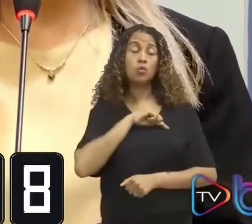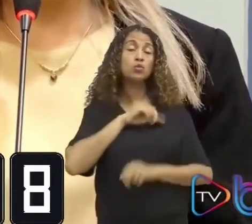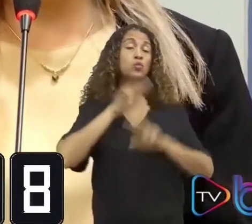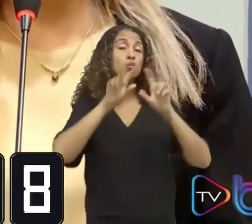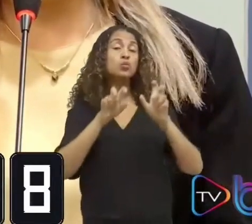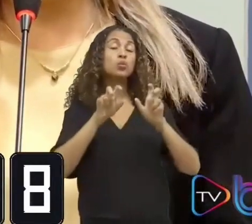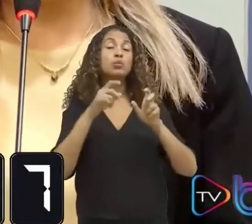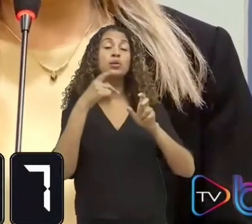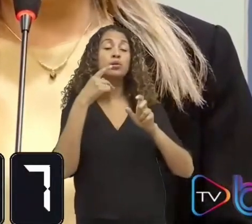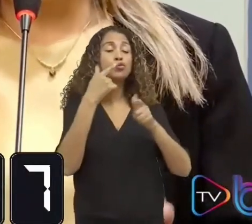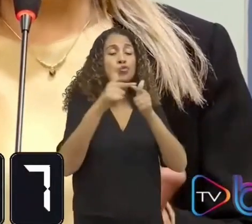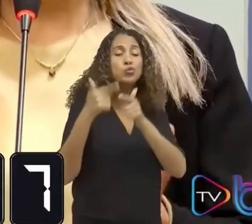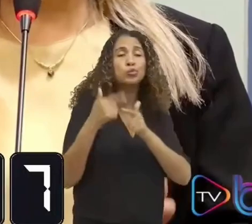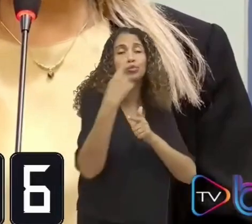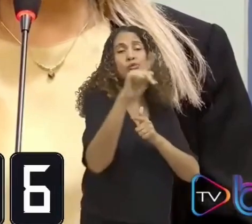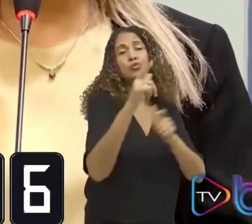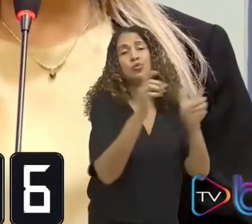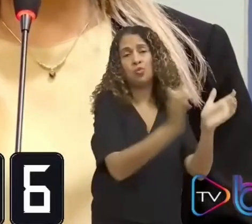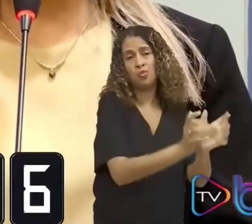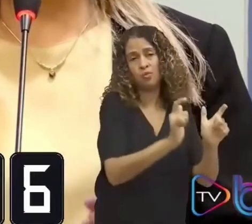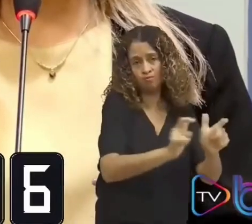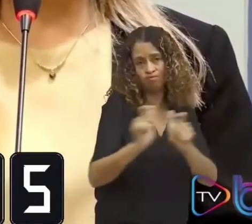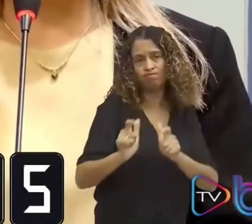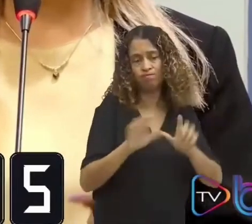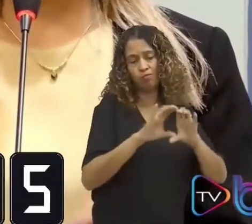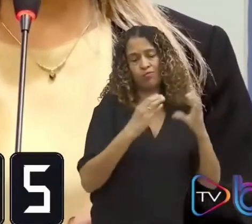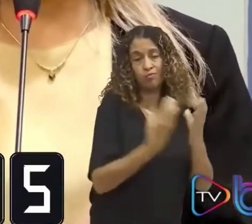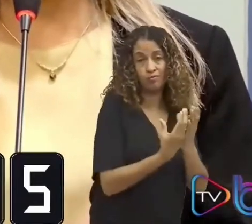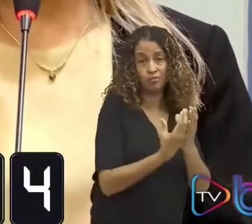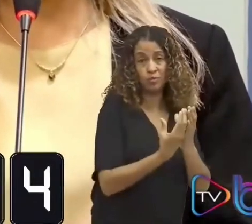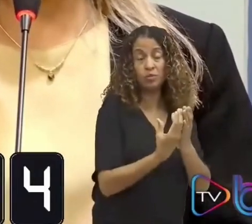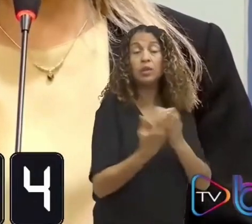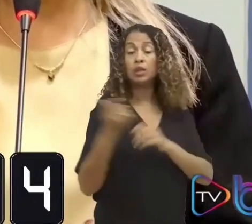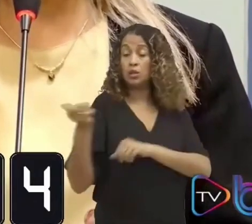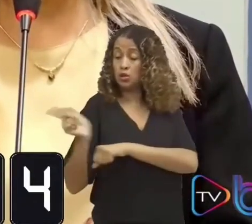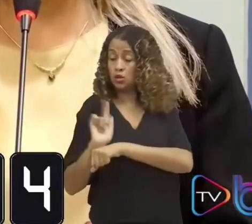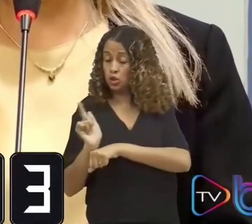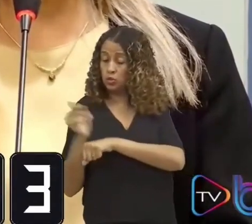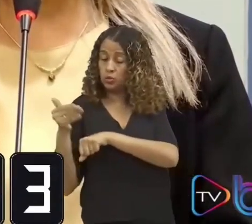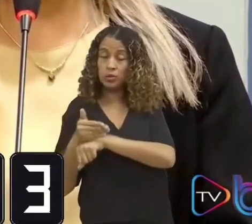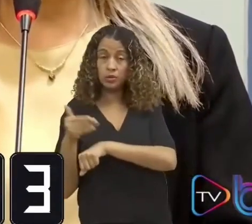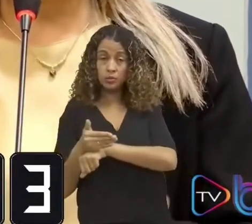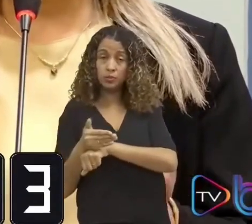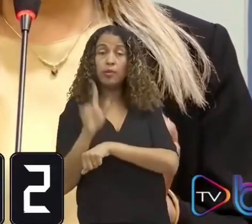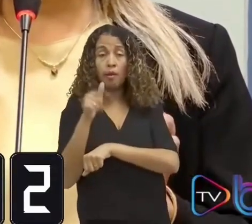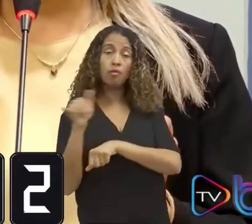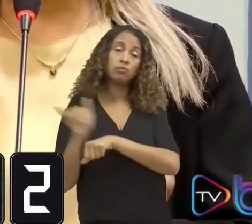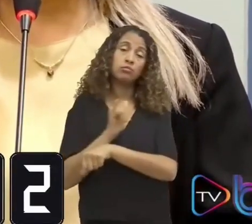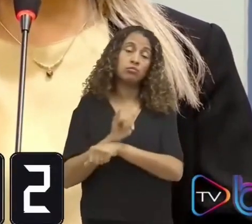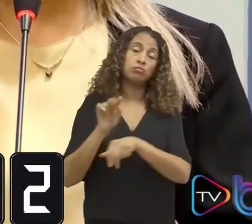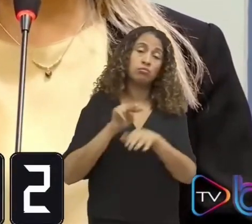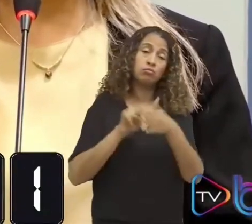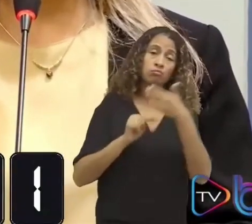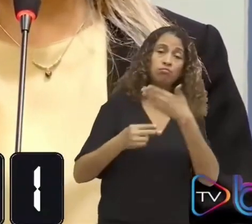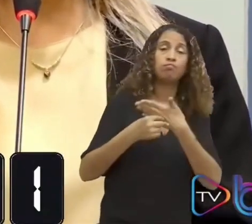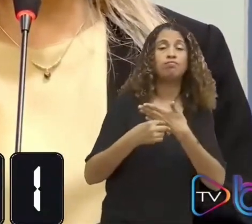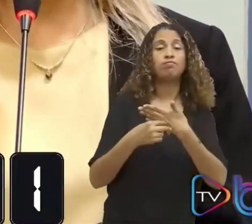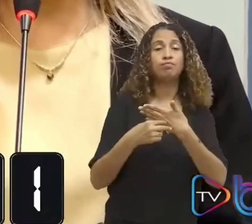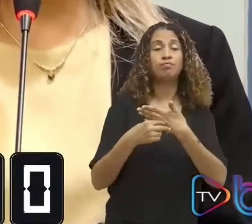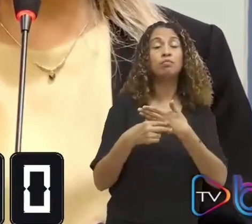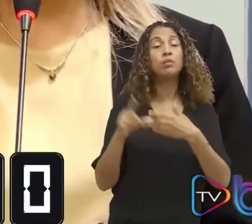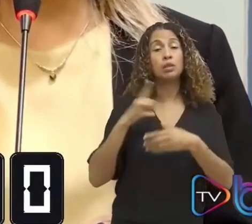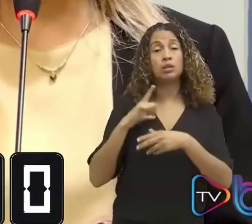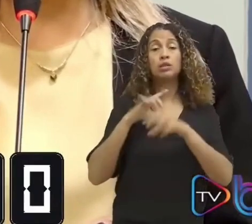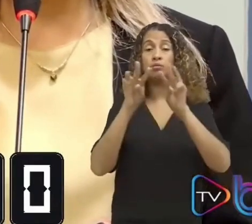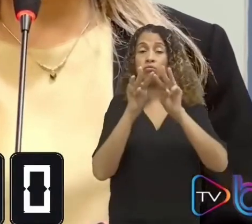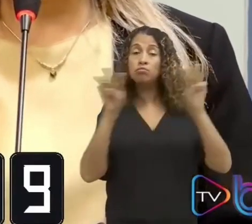sua comunidade. E o orçamento participativo é apenas uma das formas de transparência na gestão. Nós temos também o fortalecimento